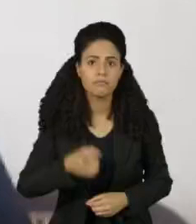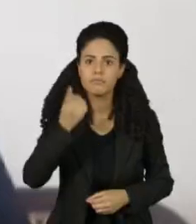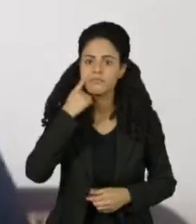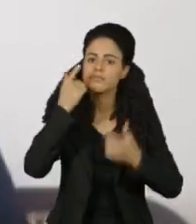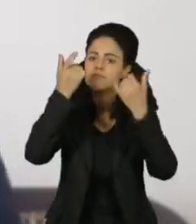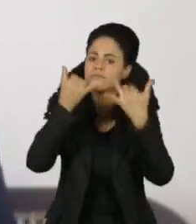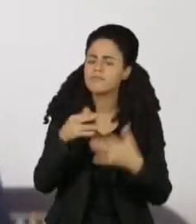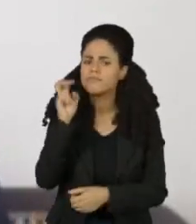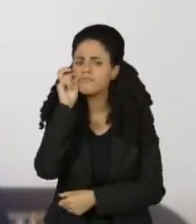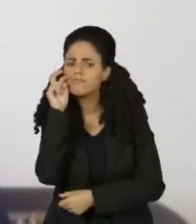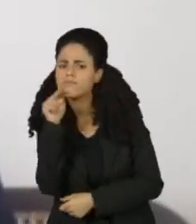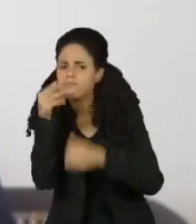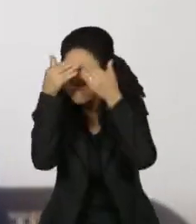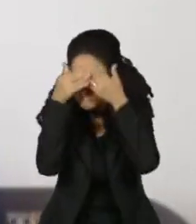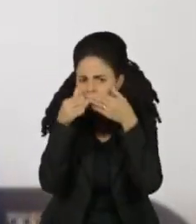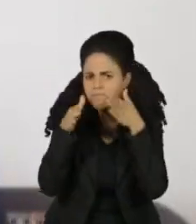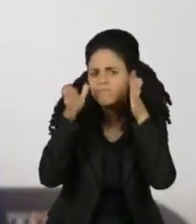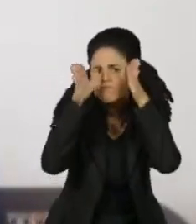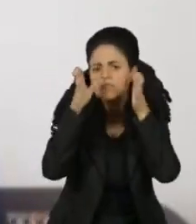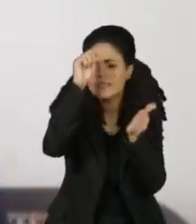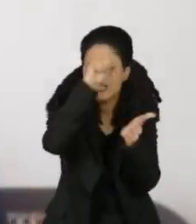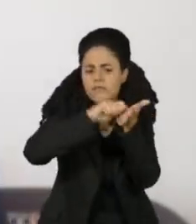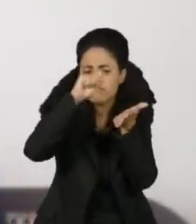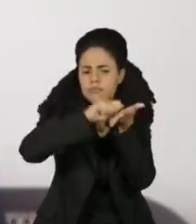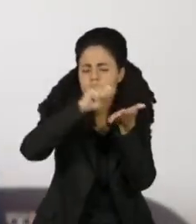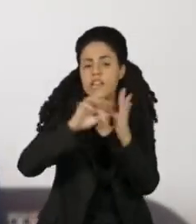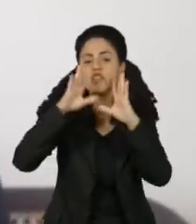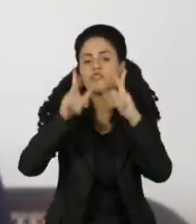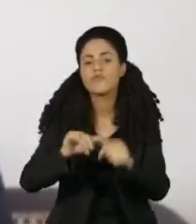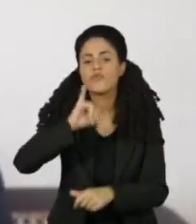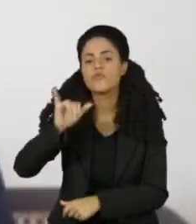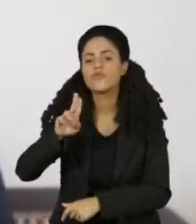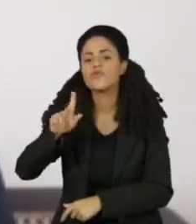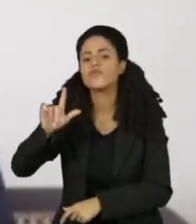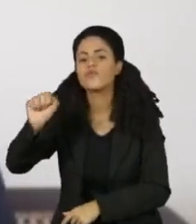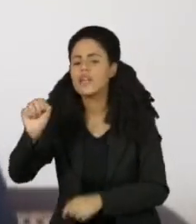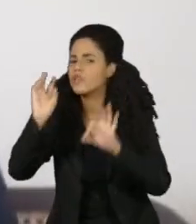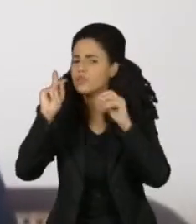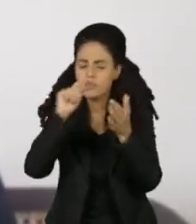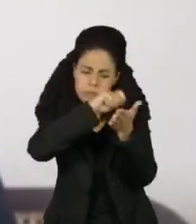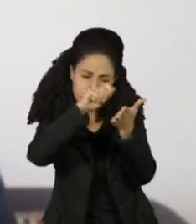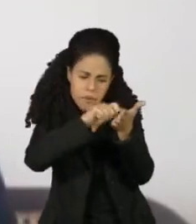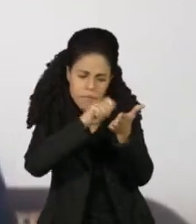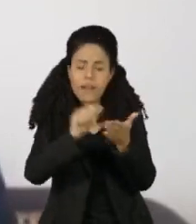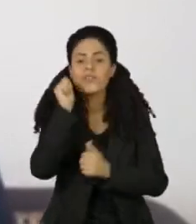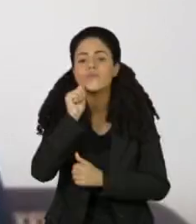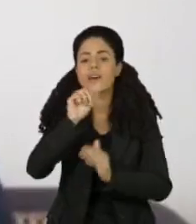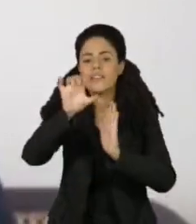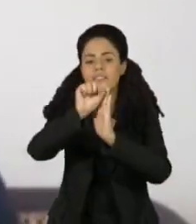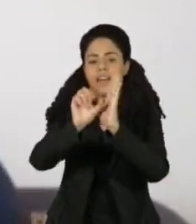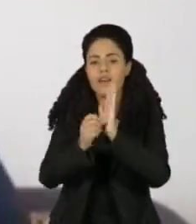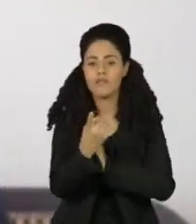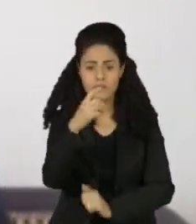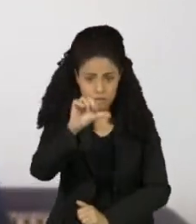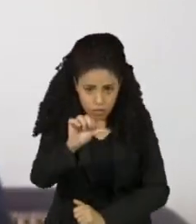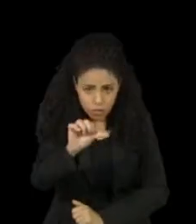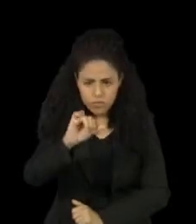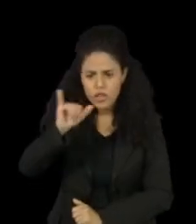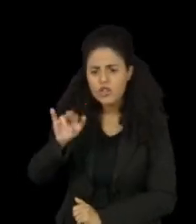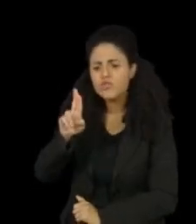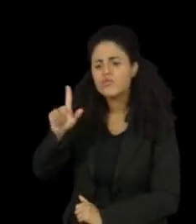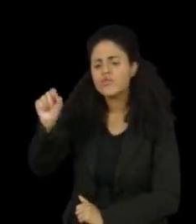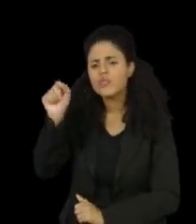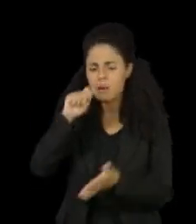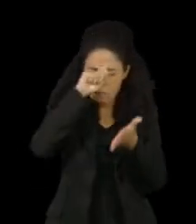novo olhar, não só sobre a obra da Júlia, né? Sobretudo essa escrita feminina do século XIX. Júlia foi a grande